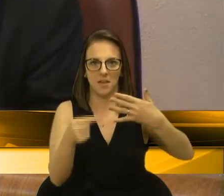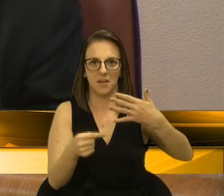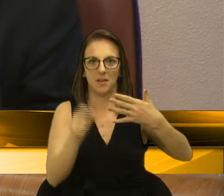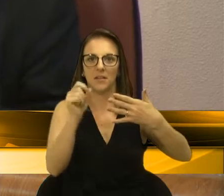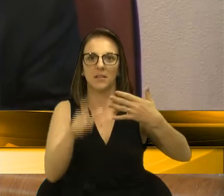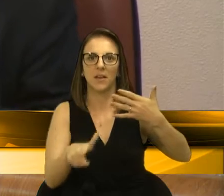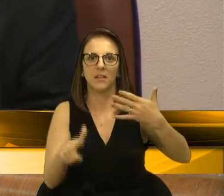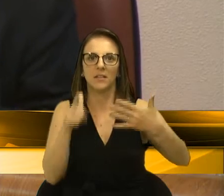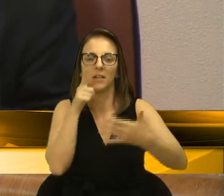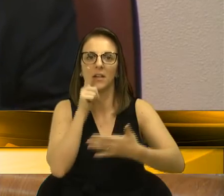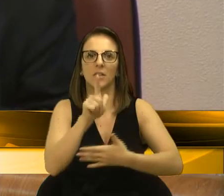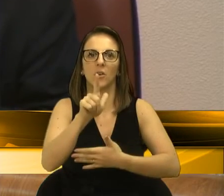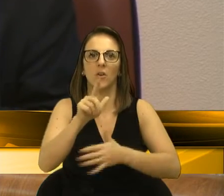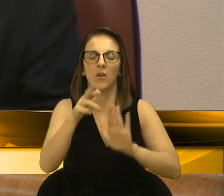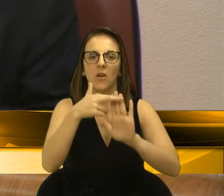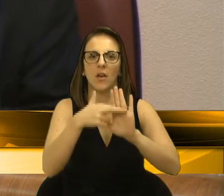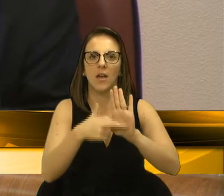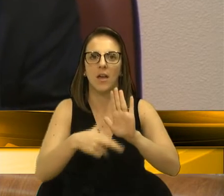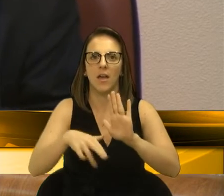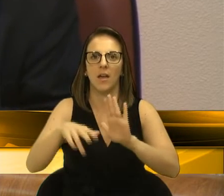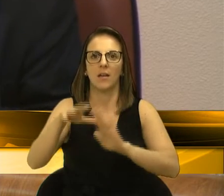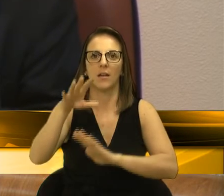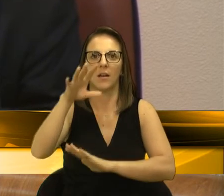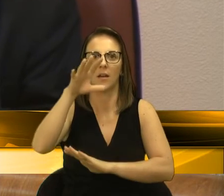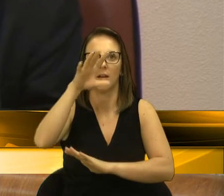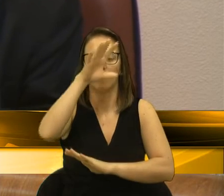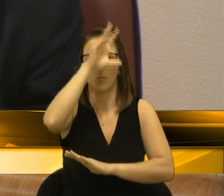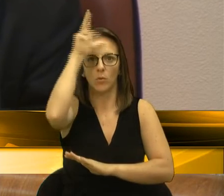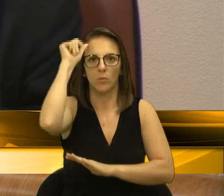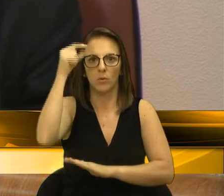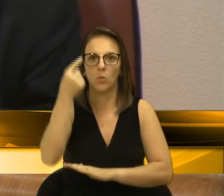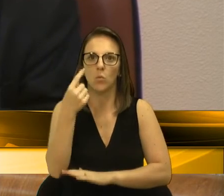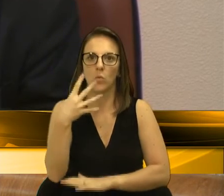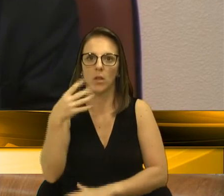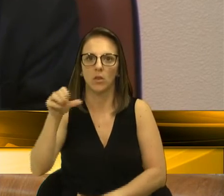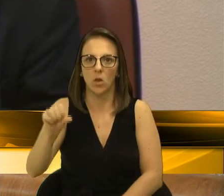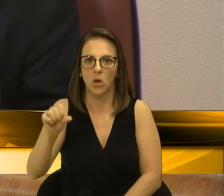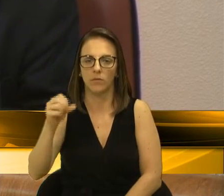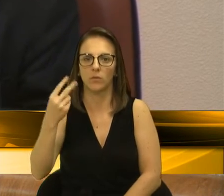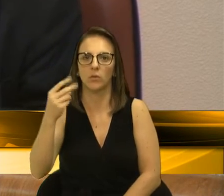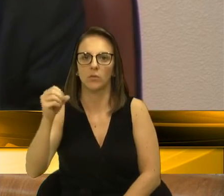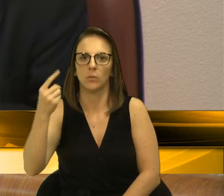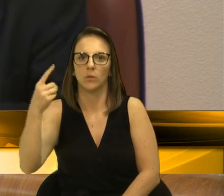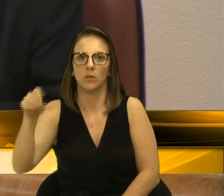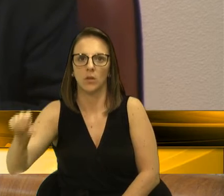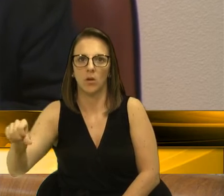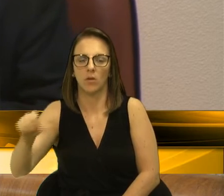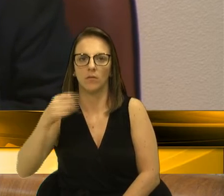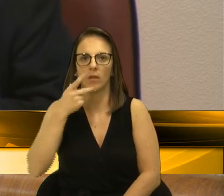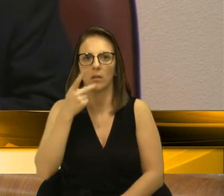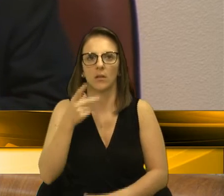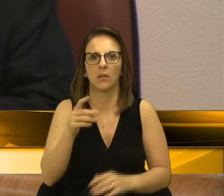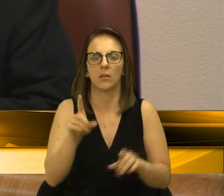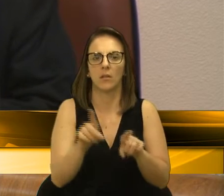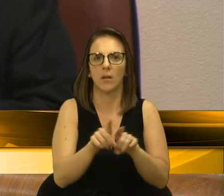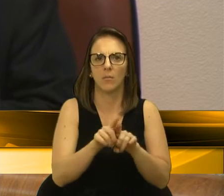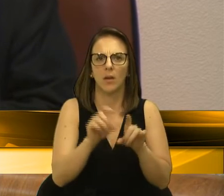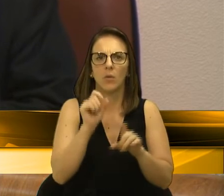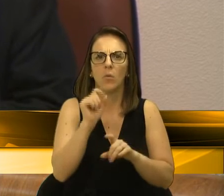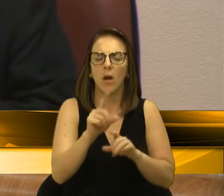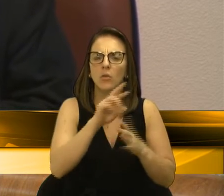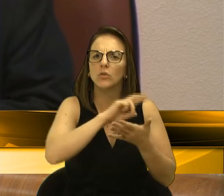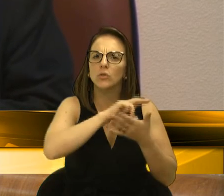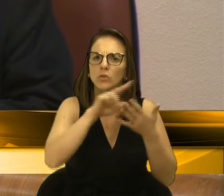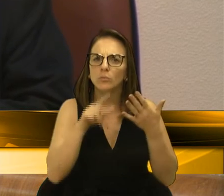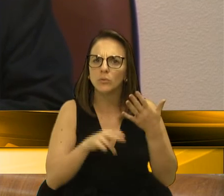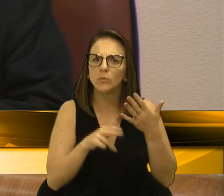do chamamento público 149/2019, nem a localização e tipo de unidade prestadora do serviço